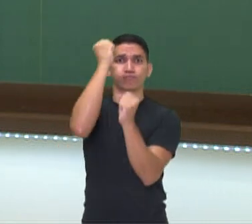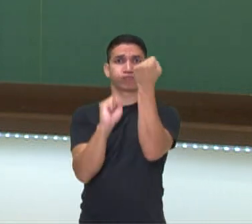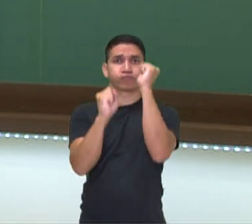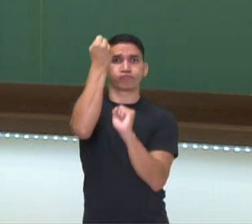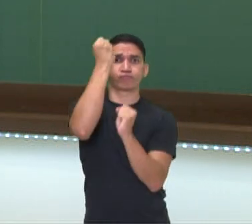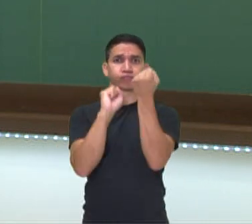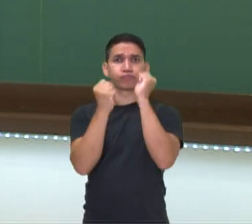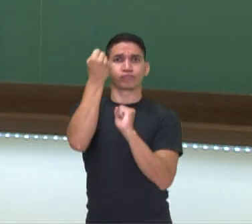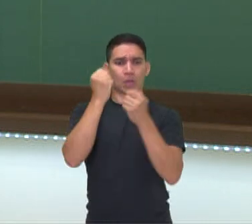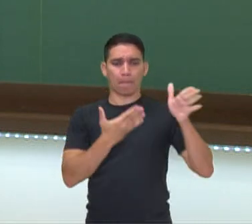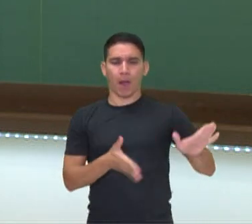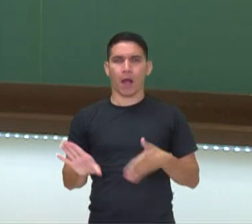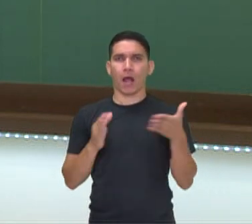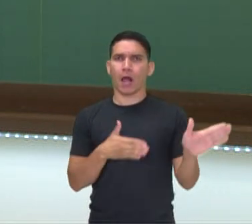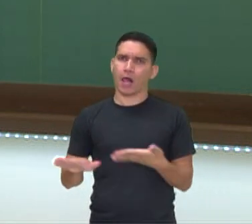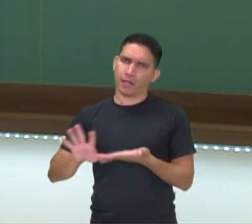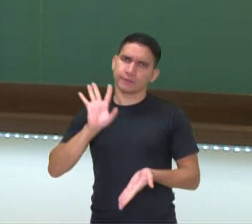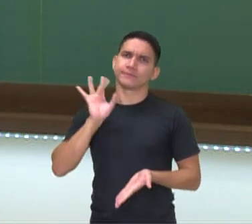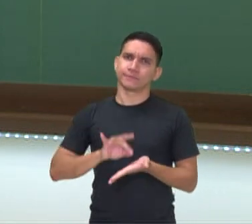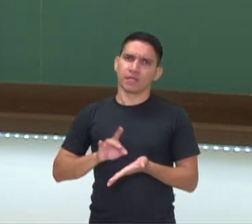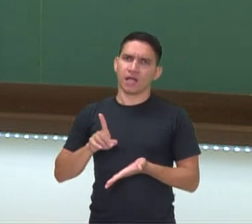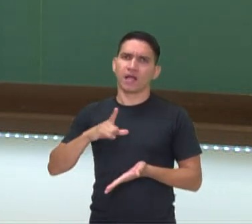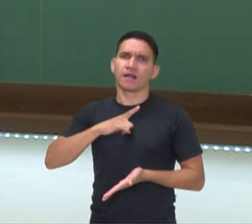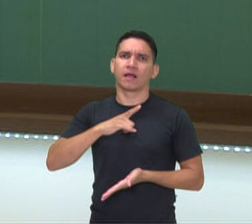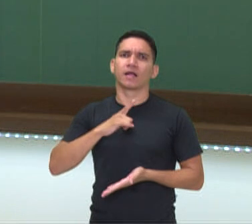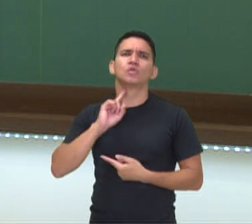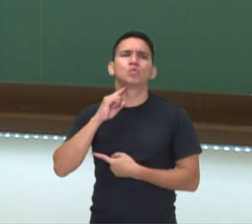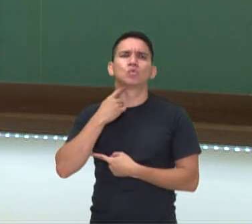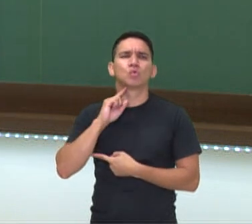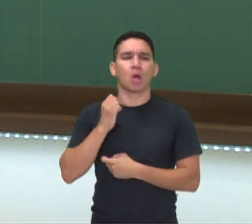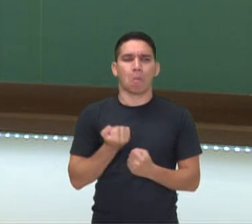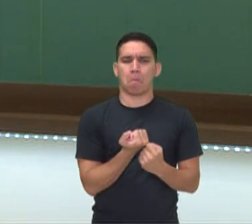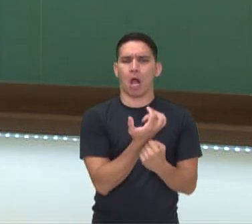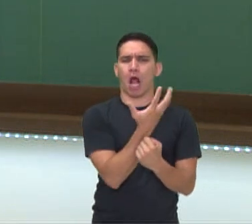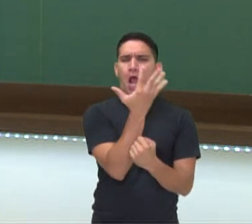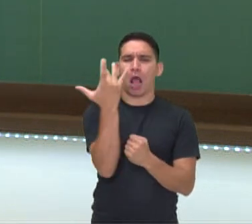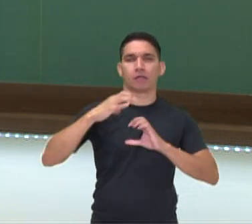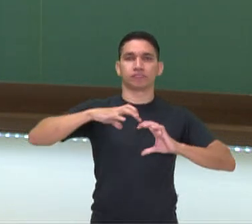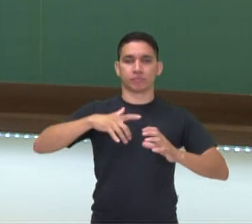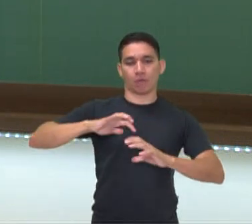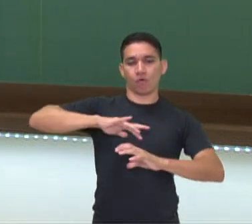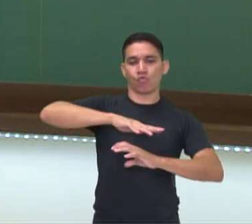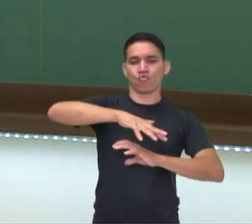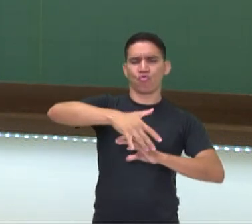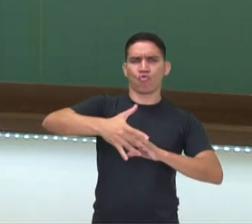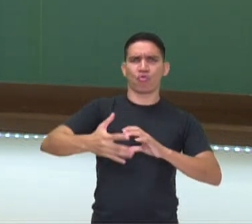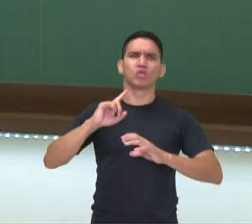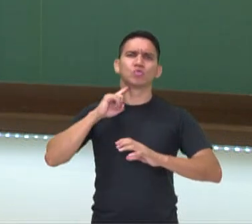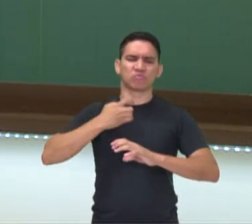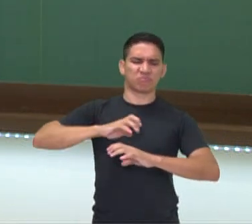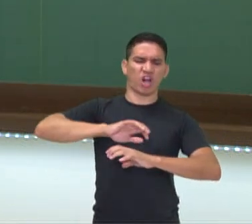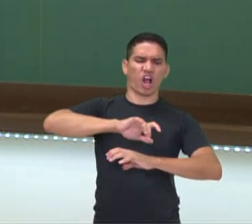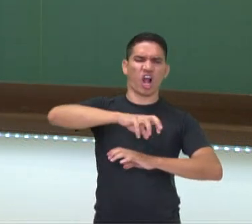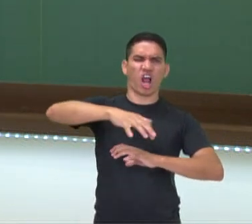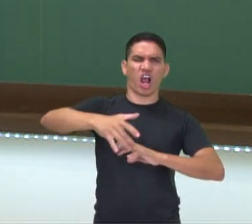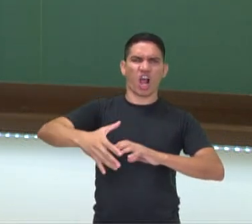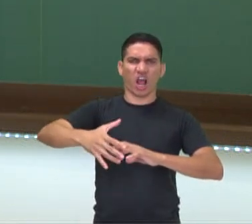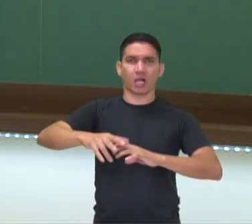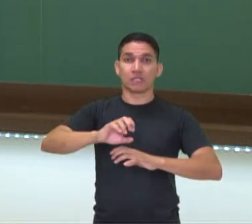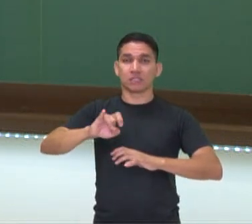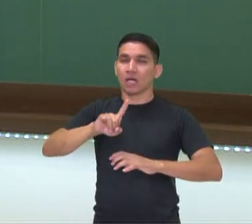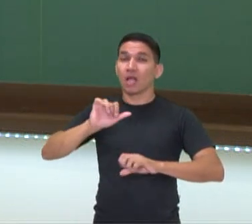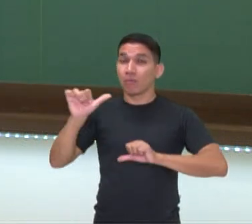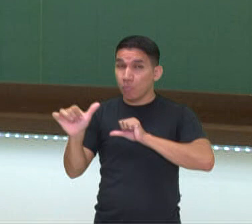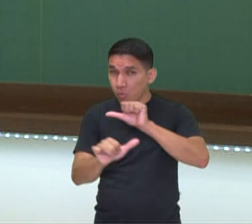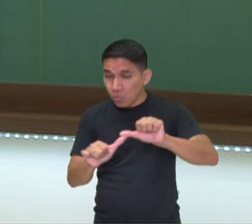produzindo, com certeza ela está emitindo poluentes para a atmosfera. Então, além da transformação da paisagem, do ato da